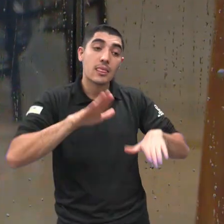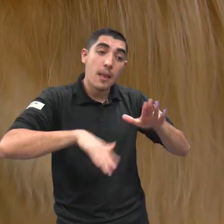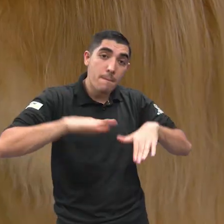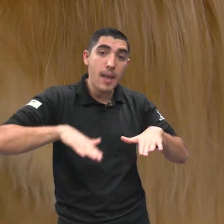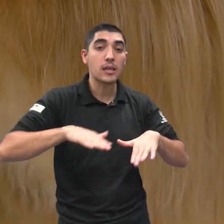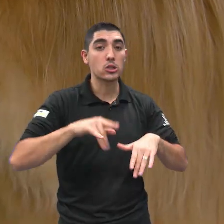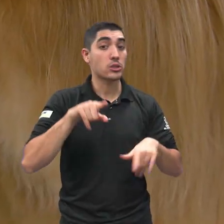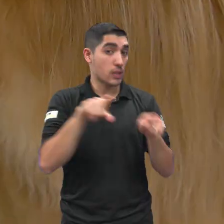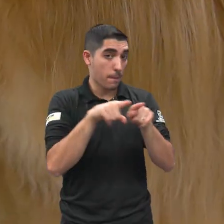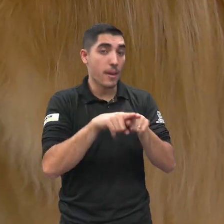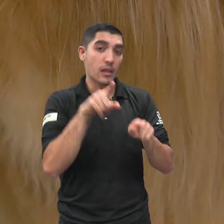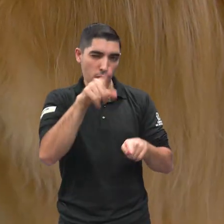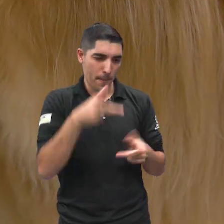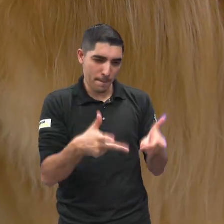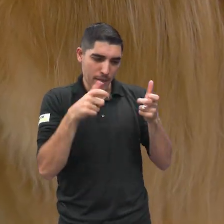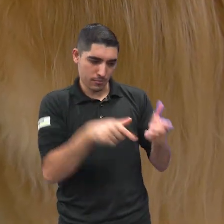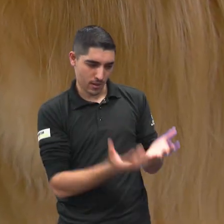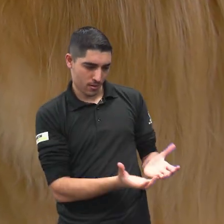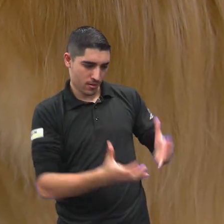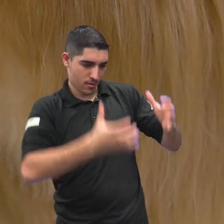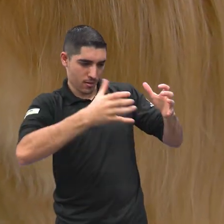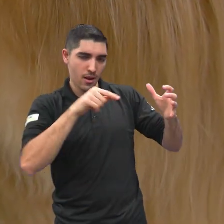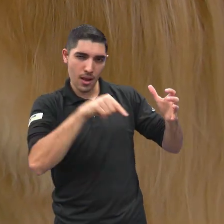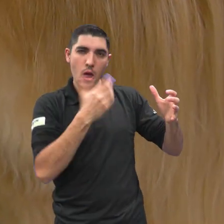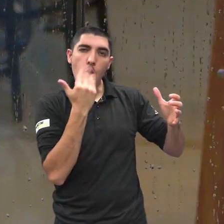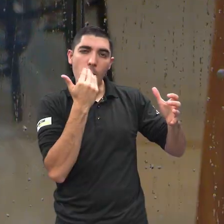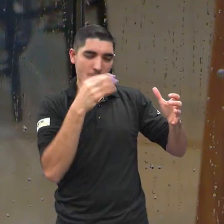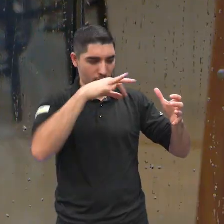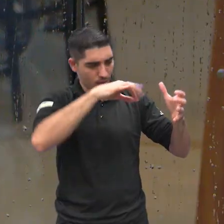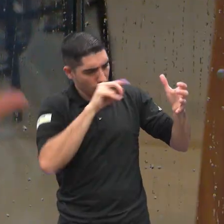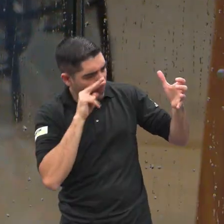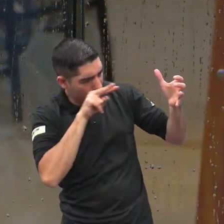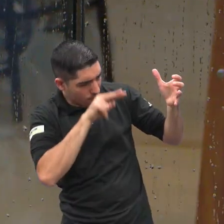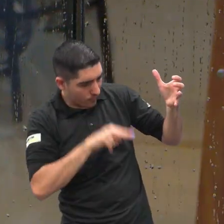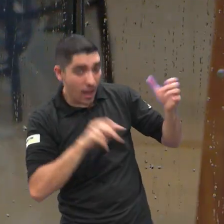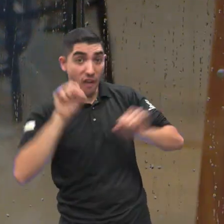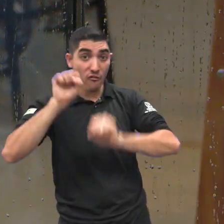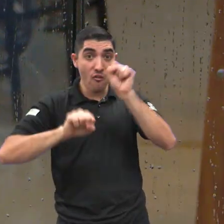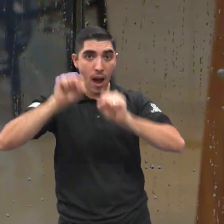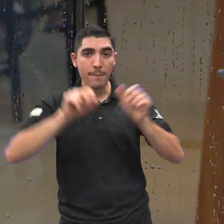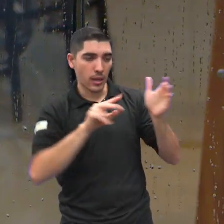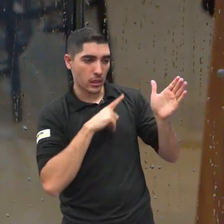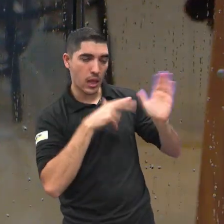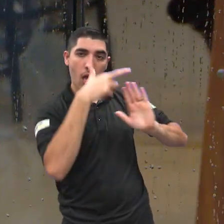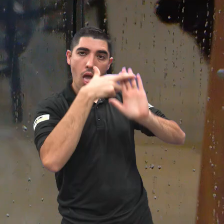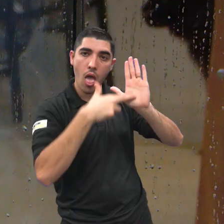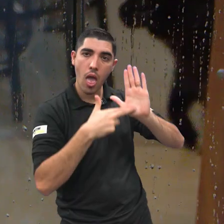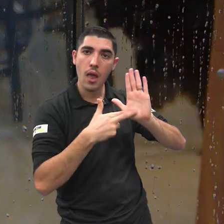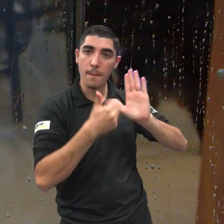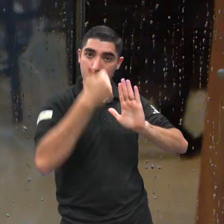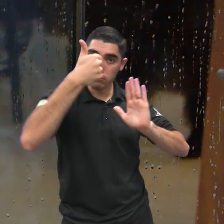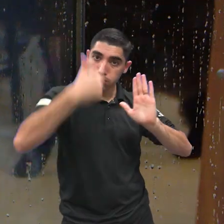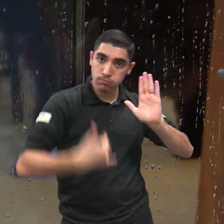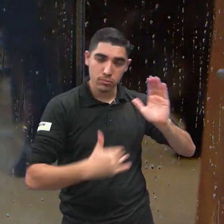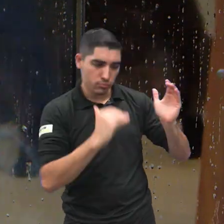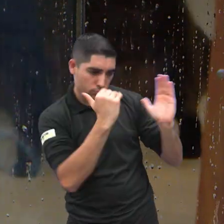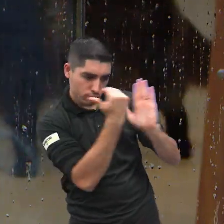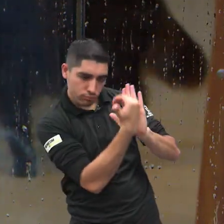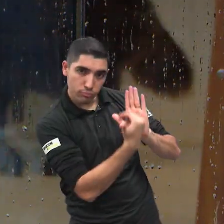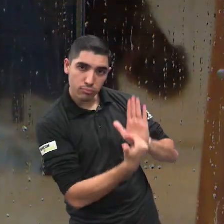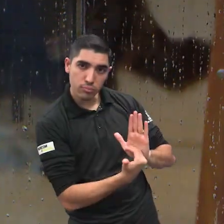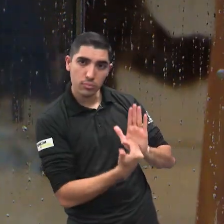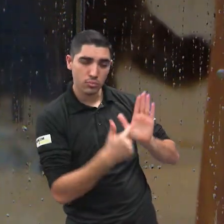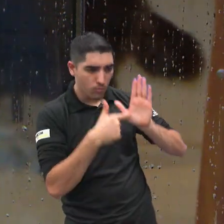pelos próprios fabricantes das rações, então eles mesmos no pacote já vem, ou em alimentação natural, se você faz acompanhamento com um nutricionista